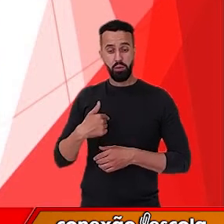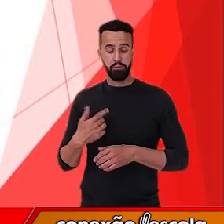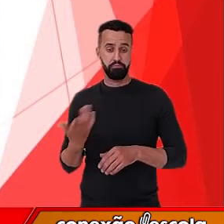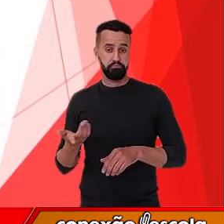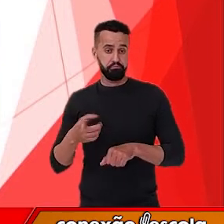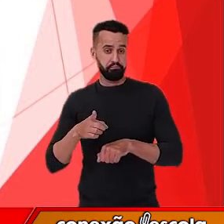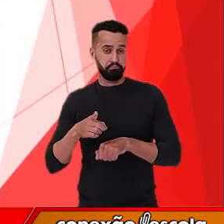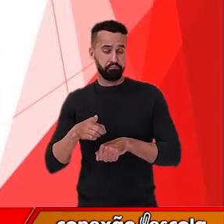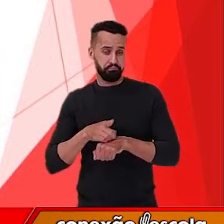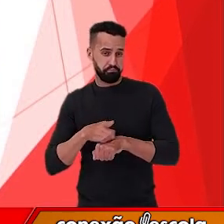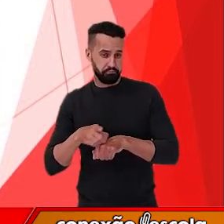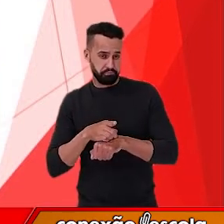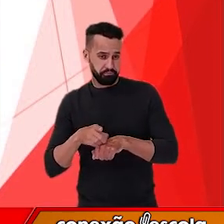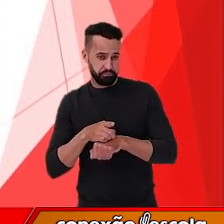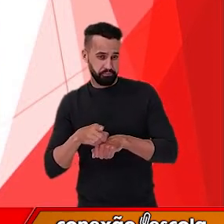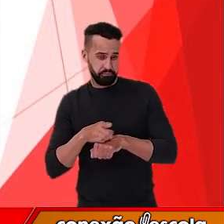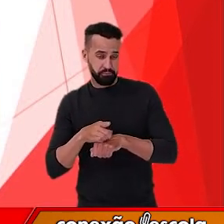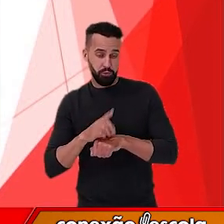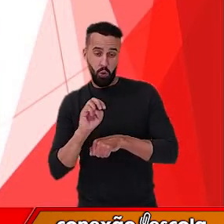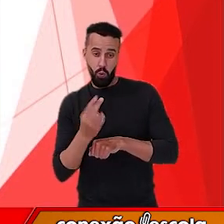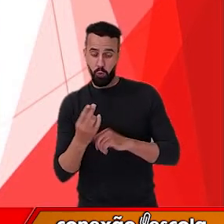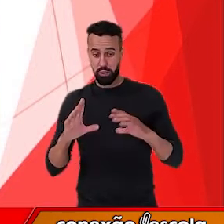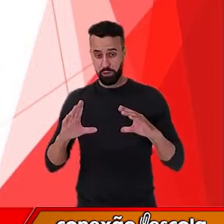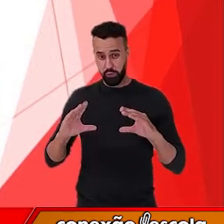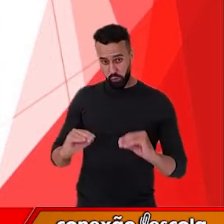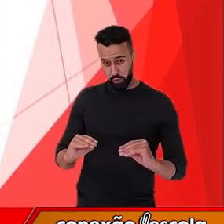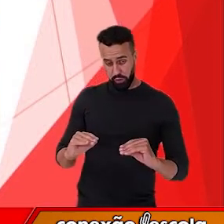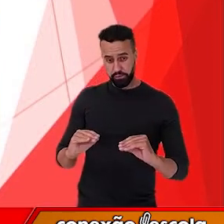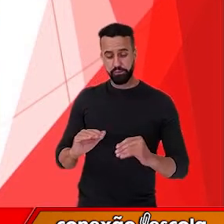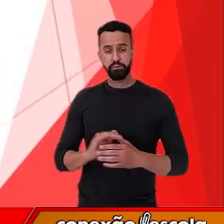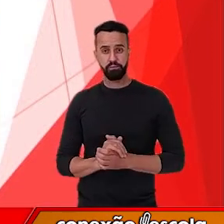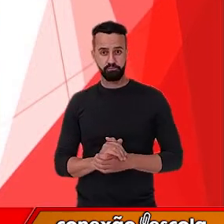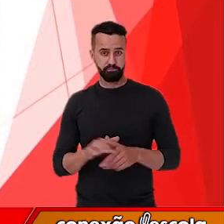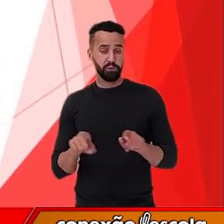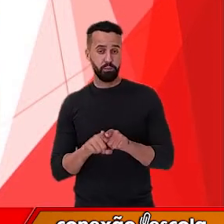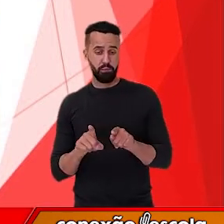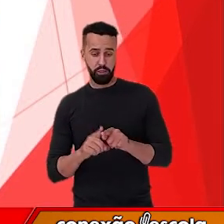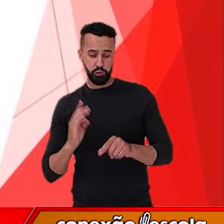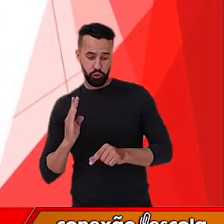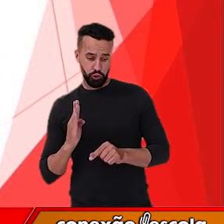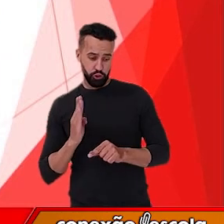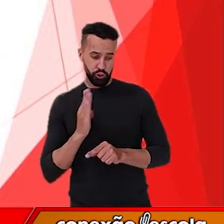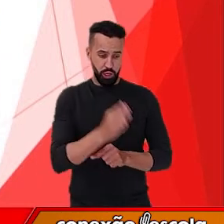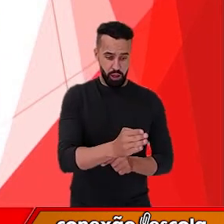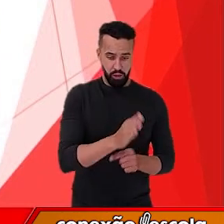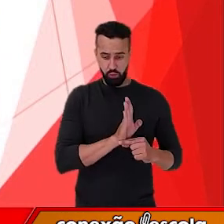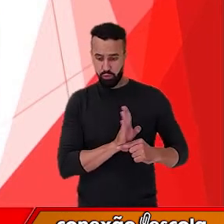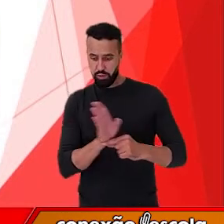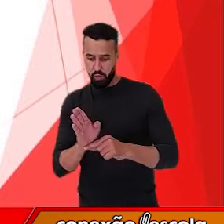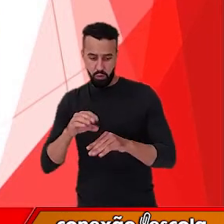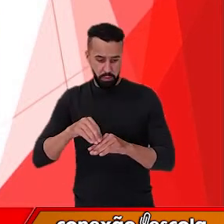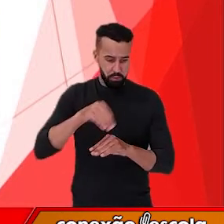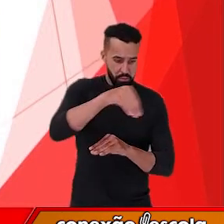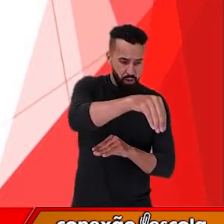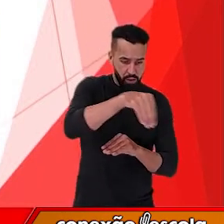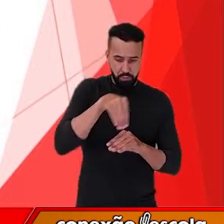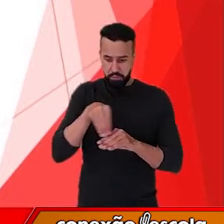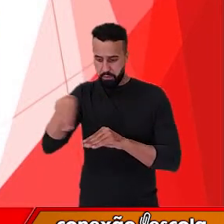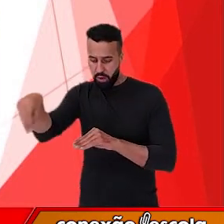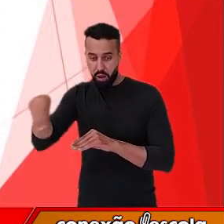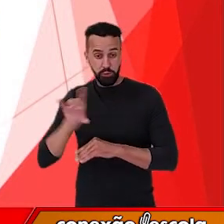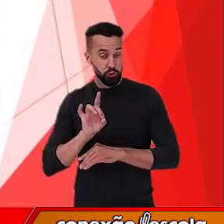casas pretas, em casas escuras. E também só anda em diagonal. E também, assim como as